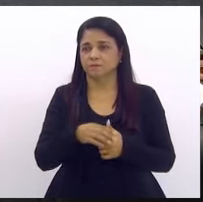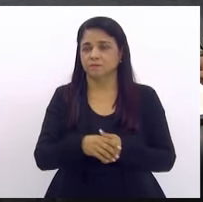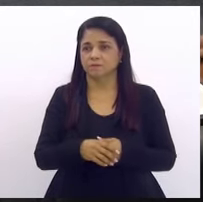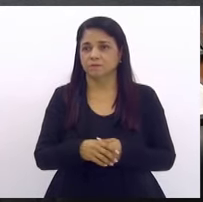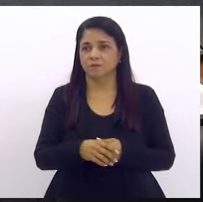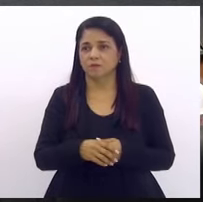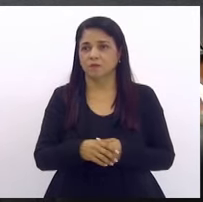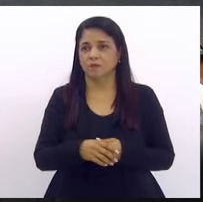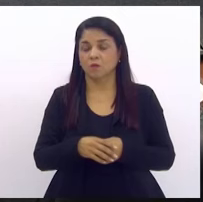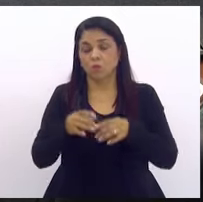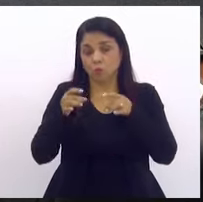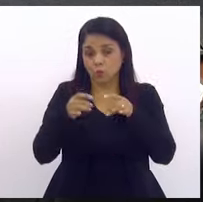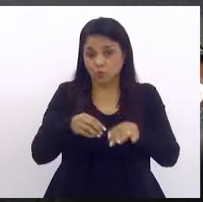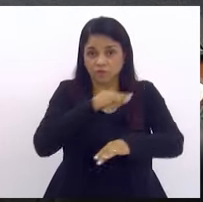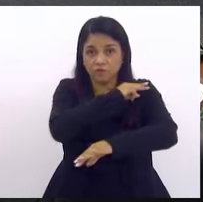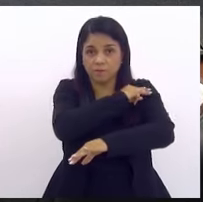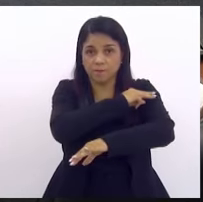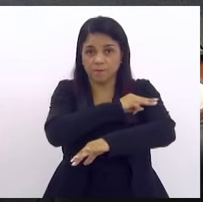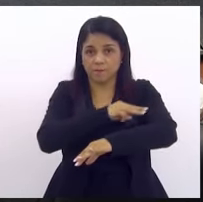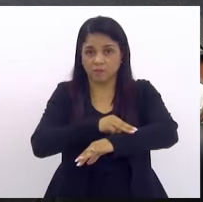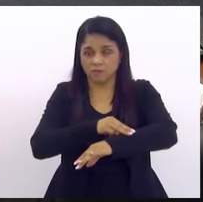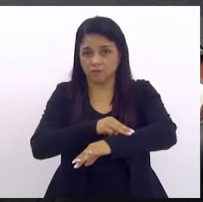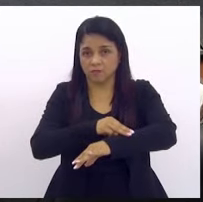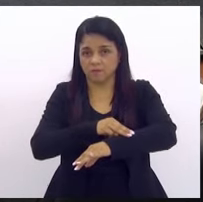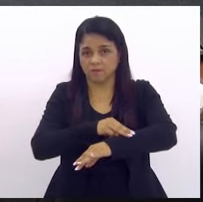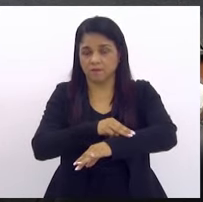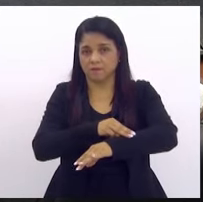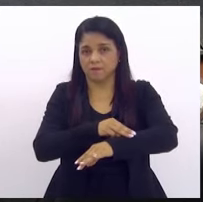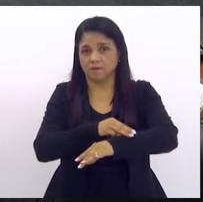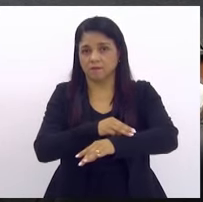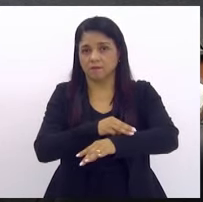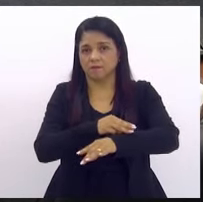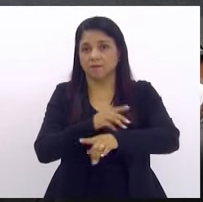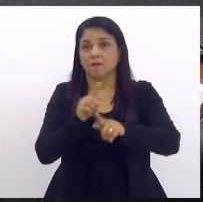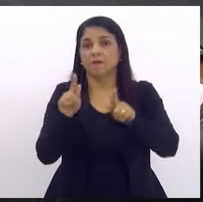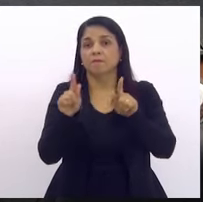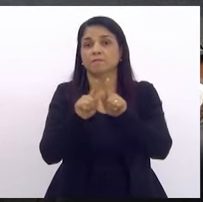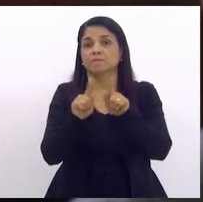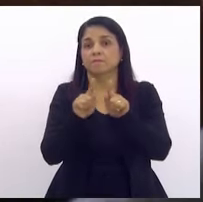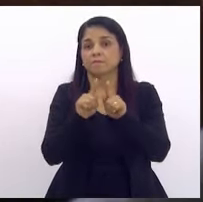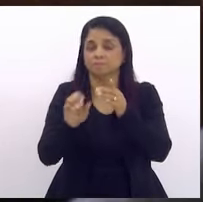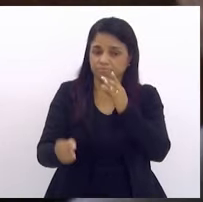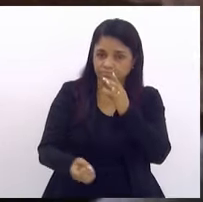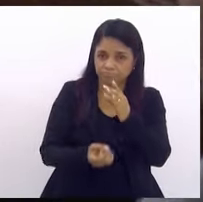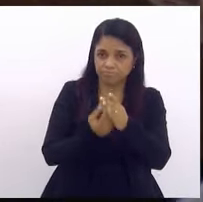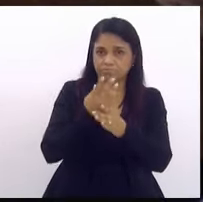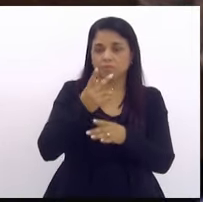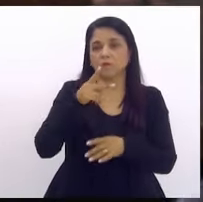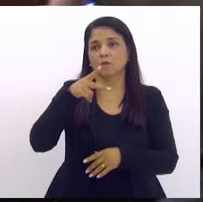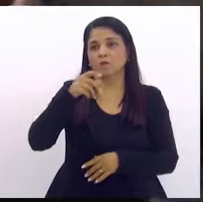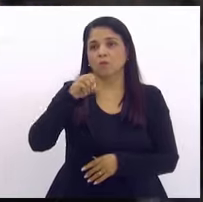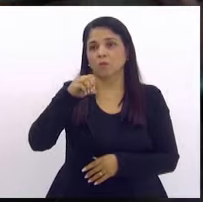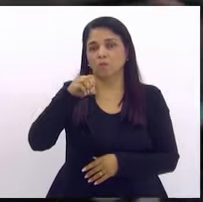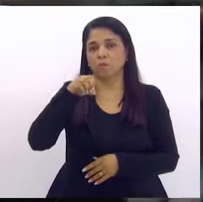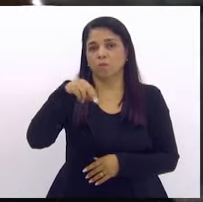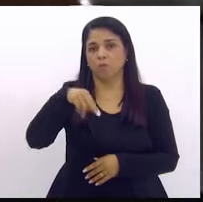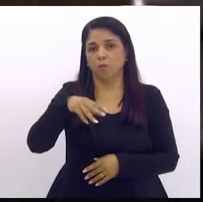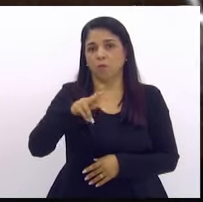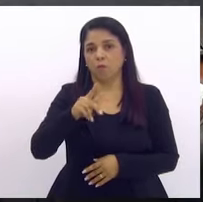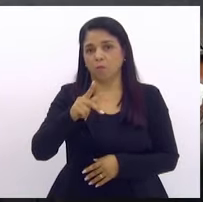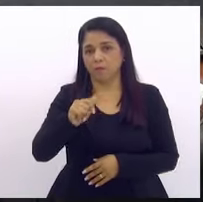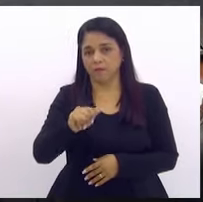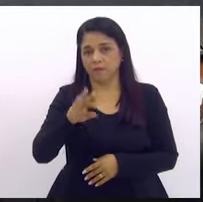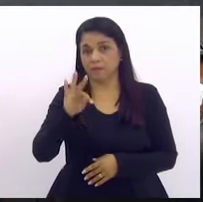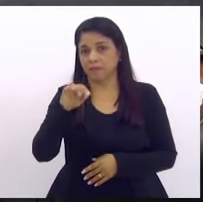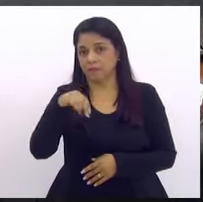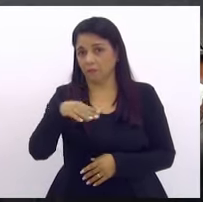O último foi de Magé, deputado Luiz Paulo. Instalação de unidade poupa-tempo. Está perfeito, senhor presidente, ele tem razão. Então,